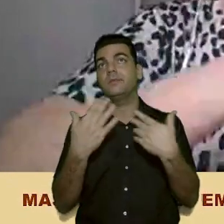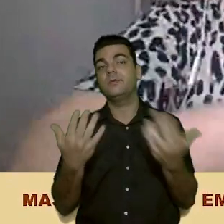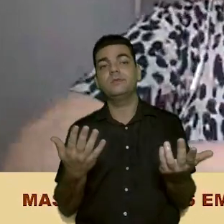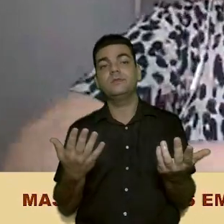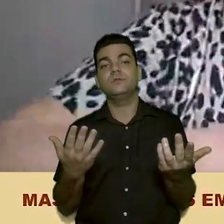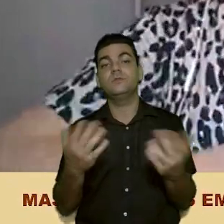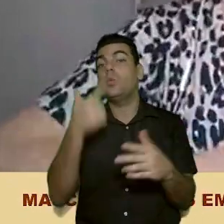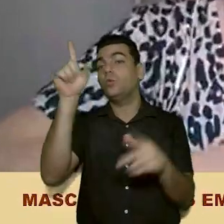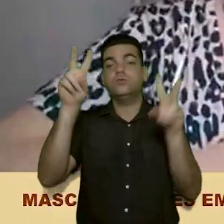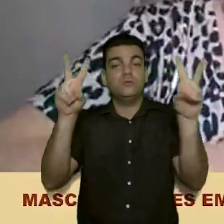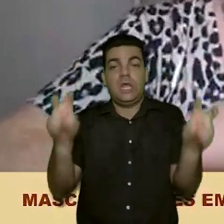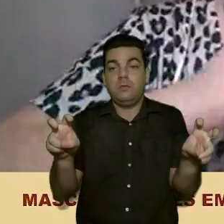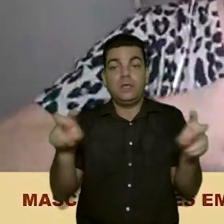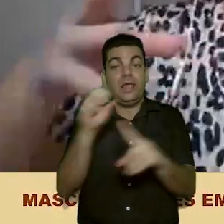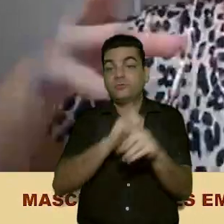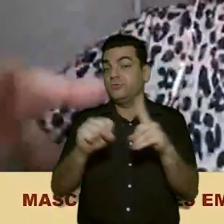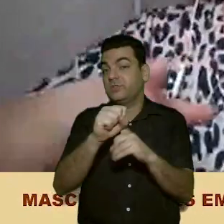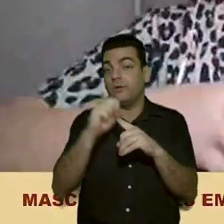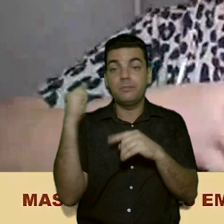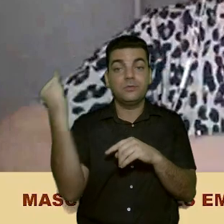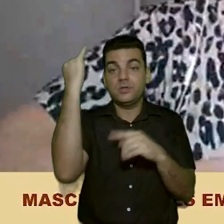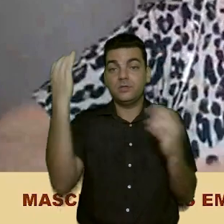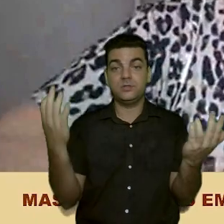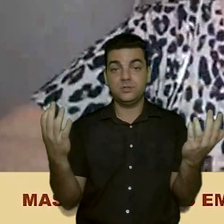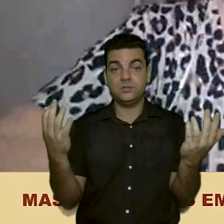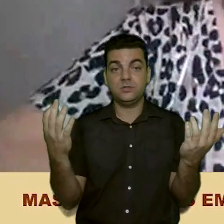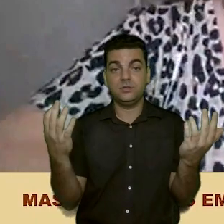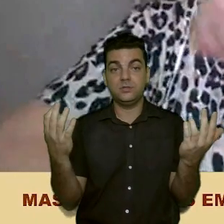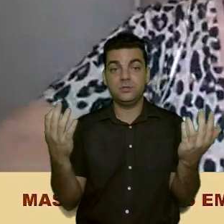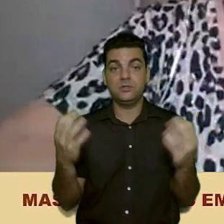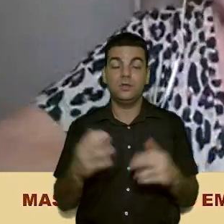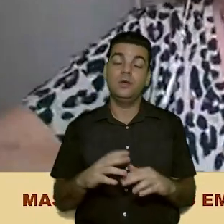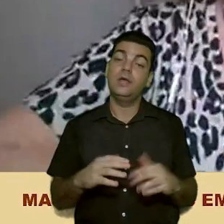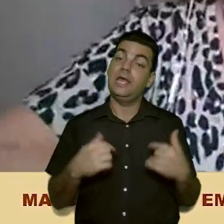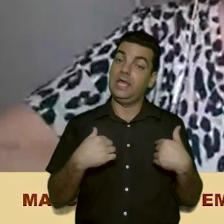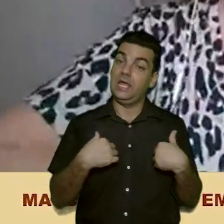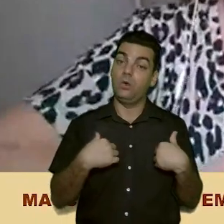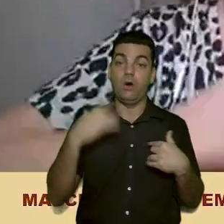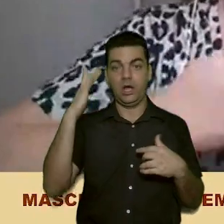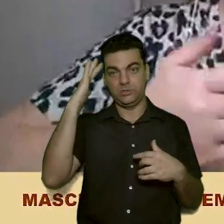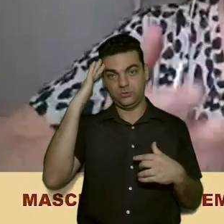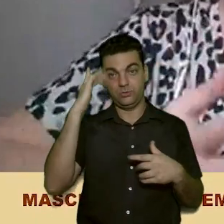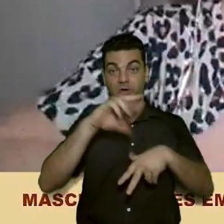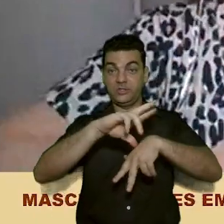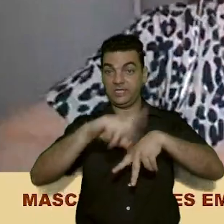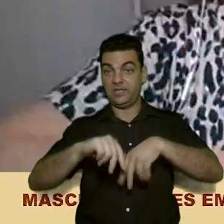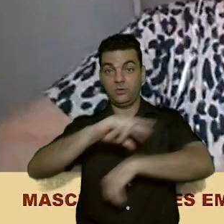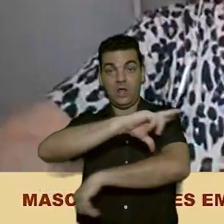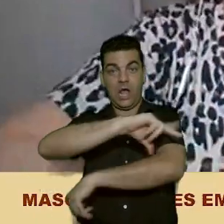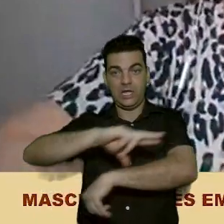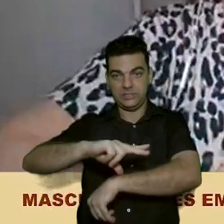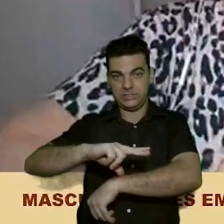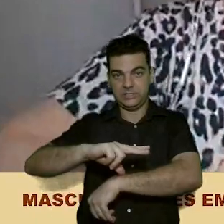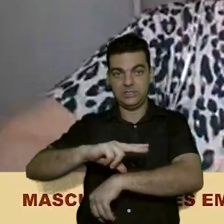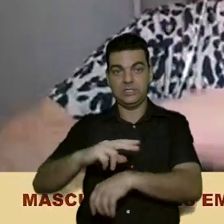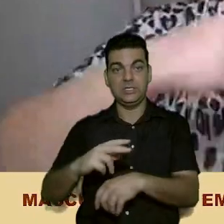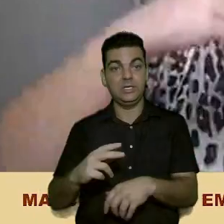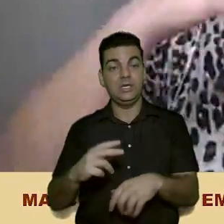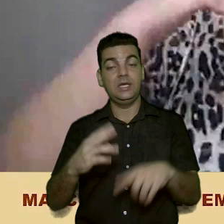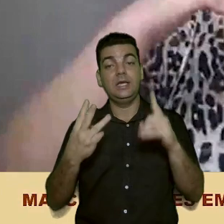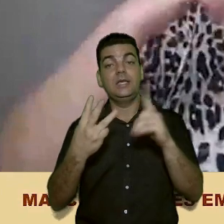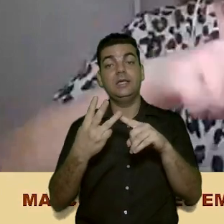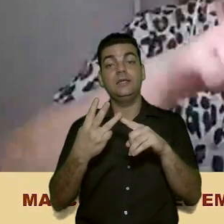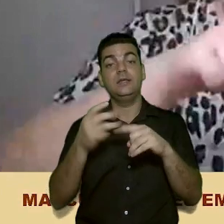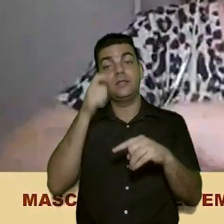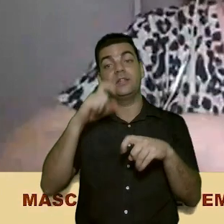filha, sobre raça. Você não está conversando com o meu filho, com a minha filha, sobre outros assuntos que são socialmente muito relevantes, né? Eu